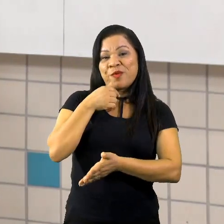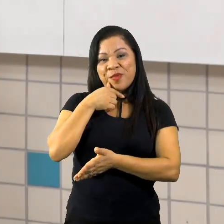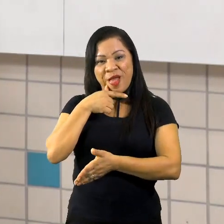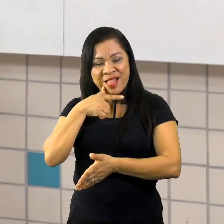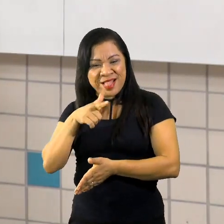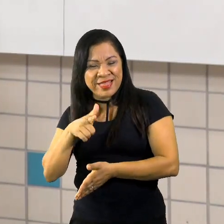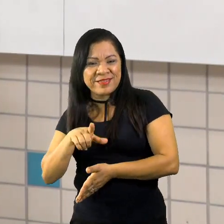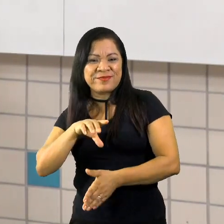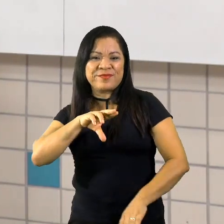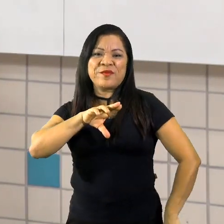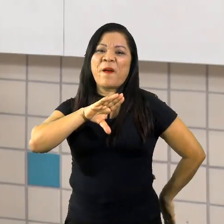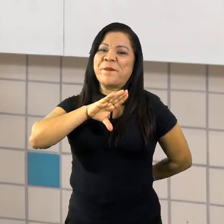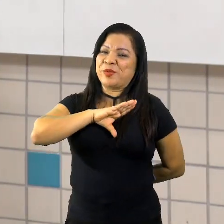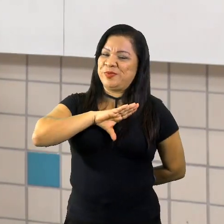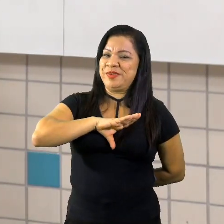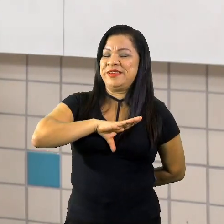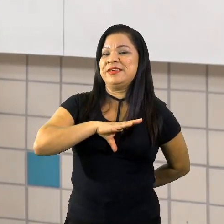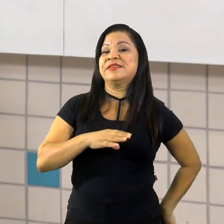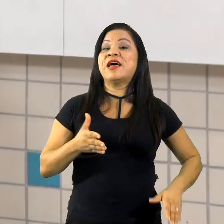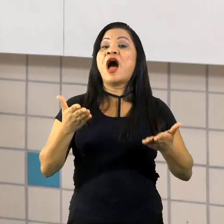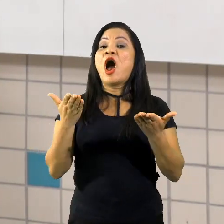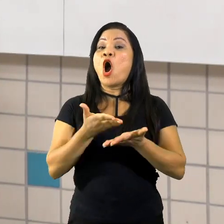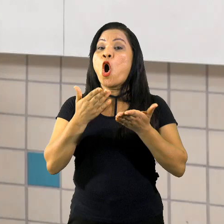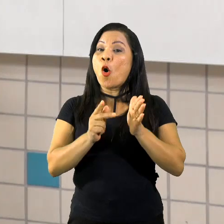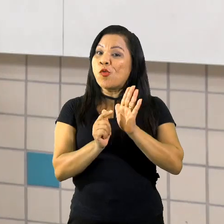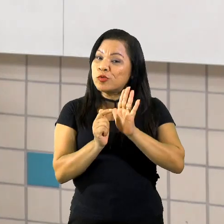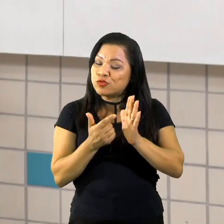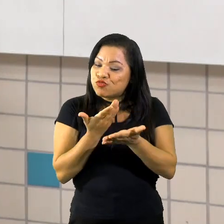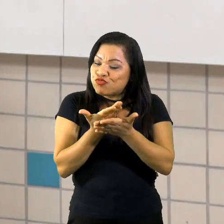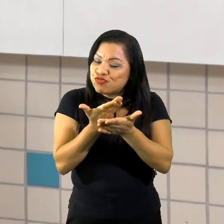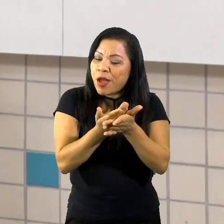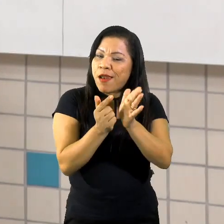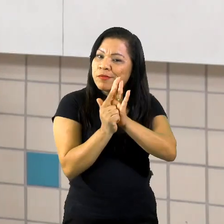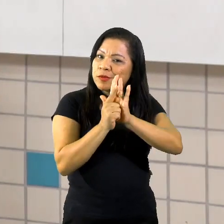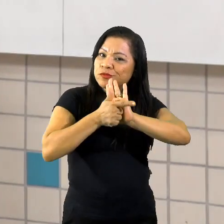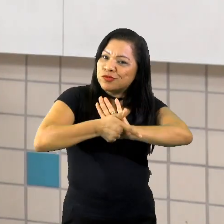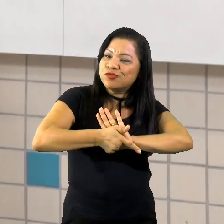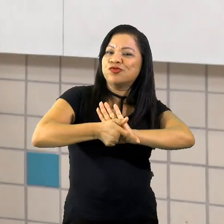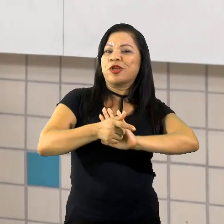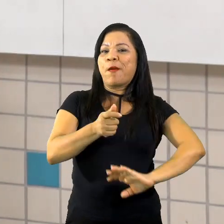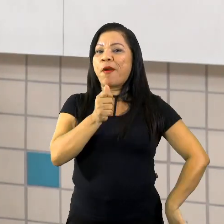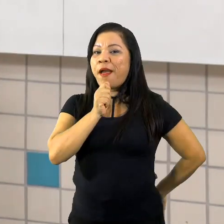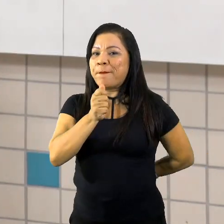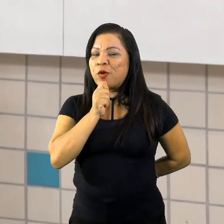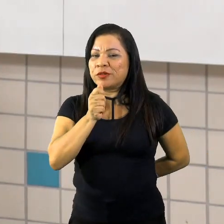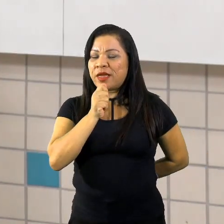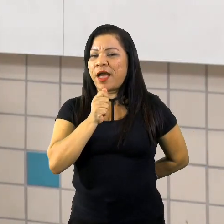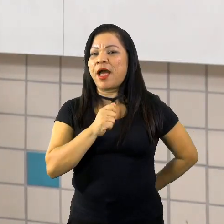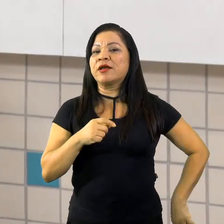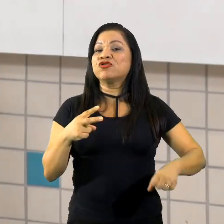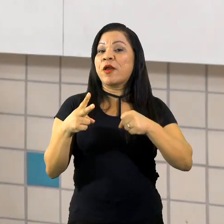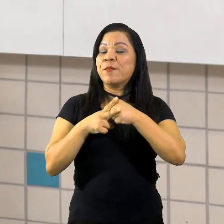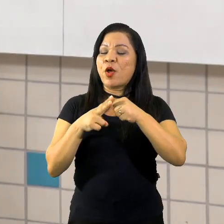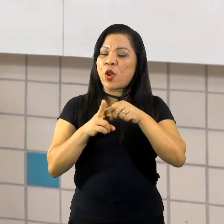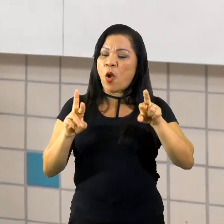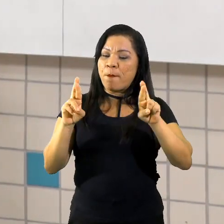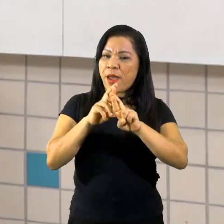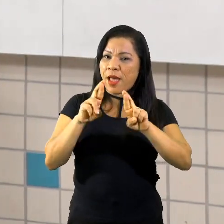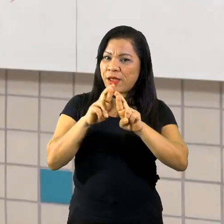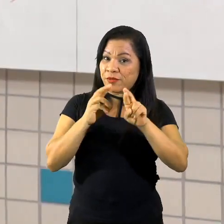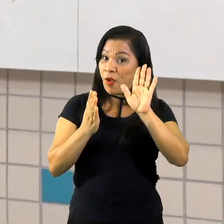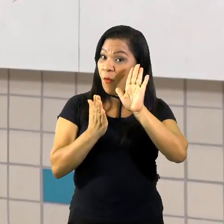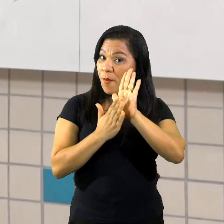Hoje estudaremos sobre o gênero reportagem, pronomes relativos e uma proposta de produção